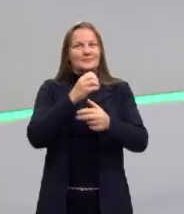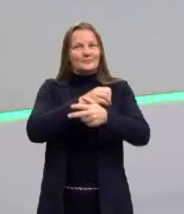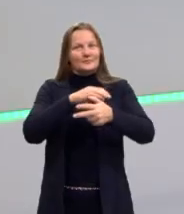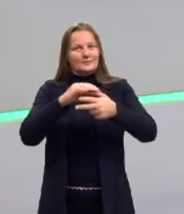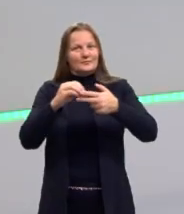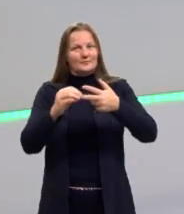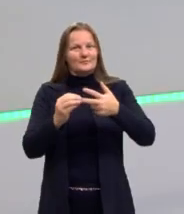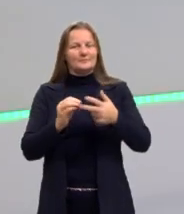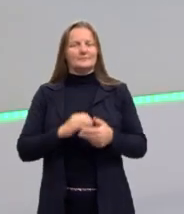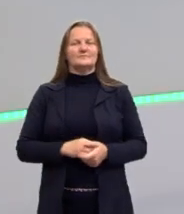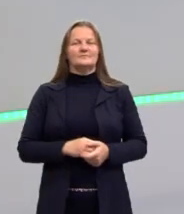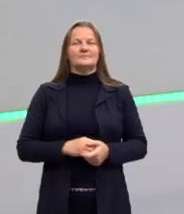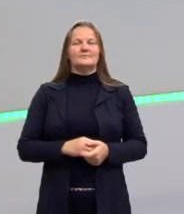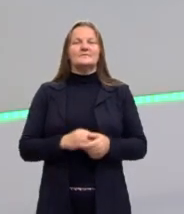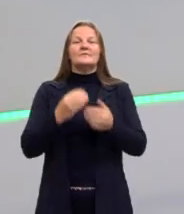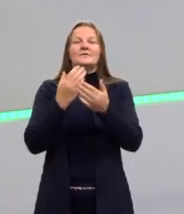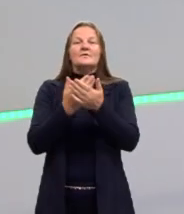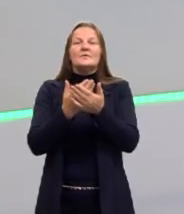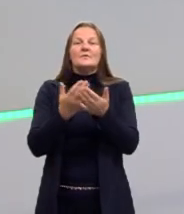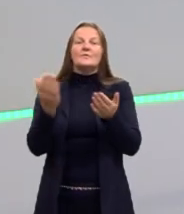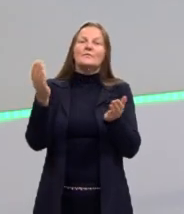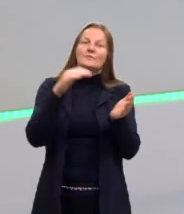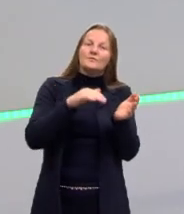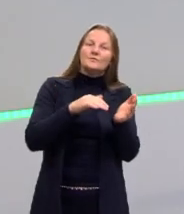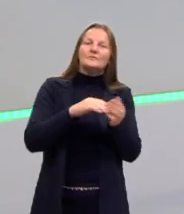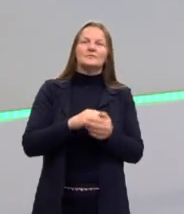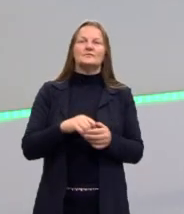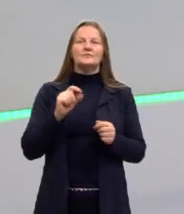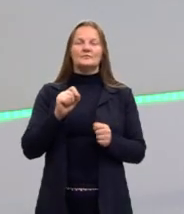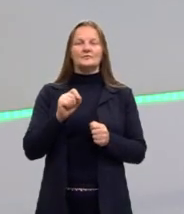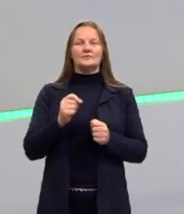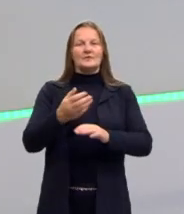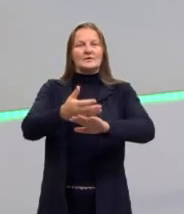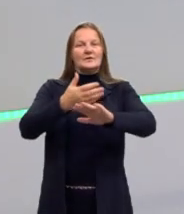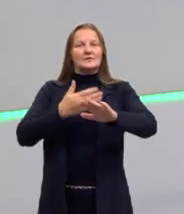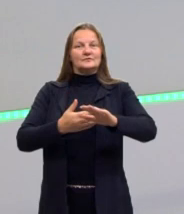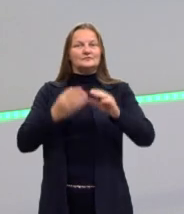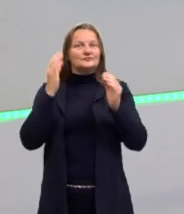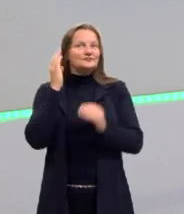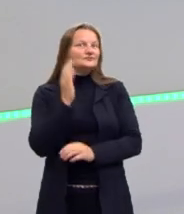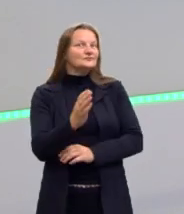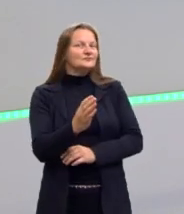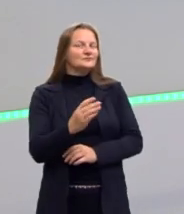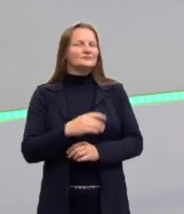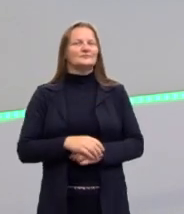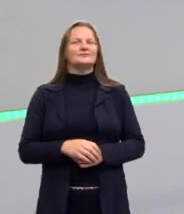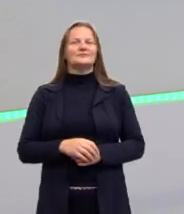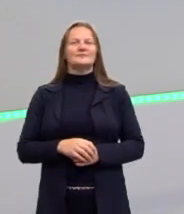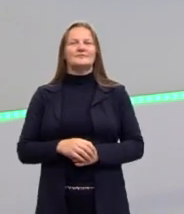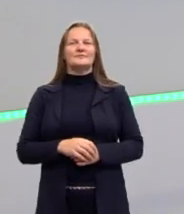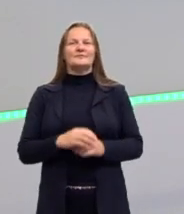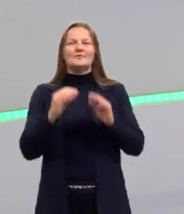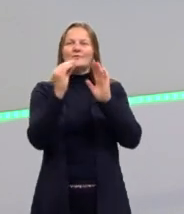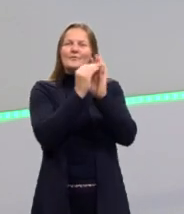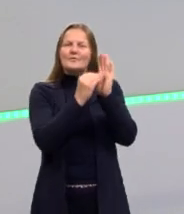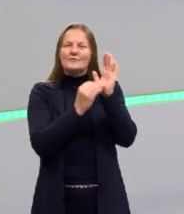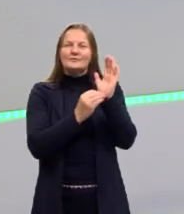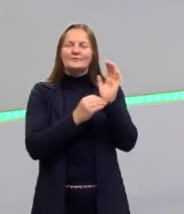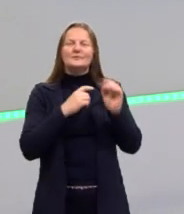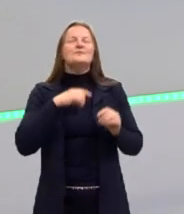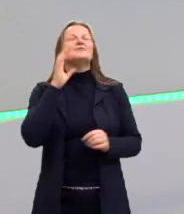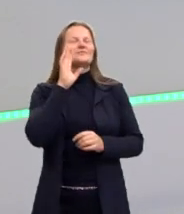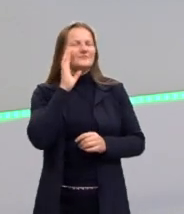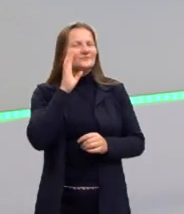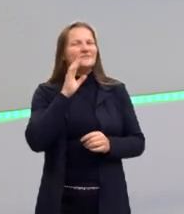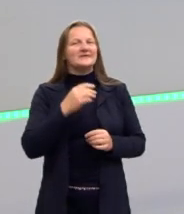pré-enem e eu trouxe para começar a nossa aula eu achei que antes de começar assim direto né batido com conteúdo era bacana